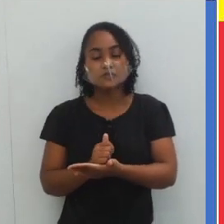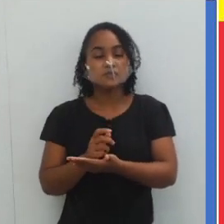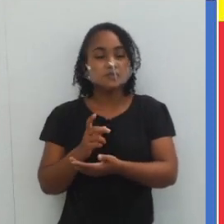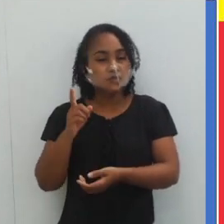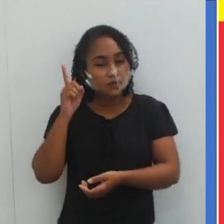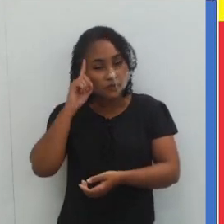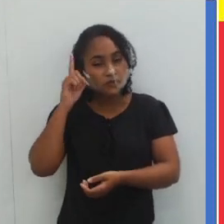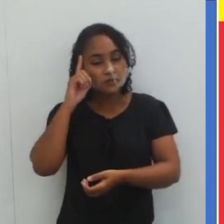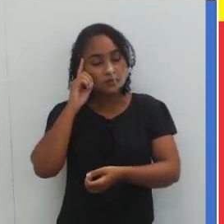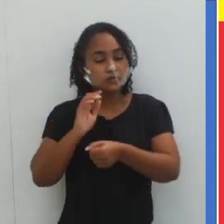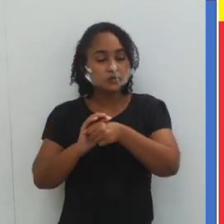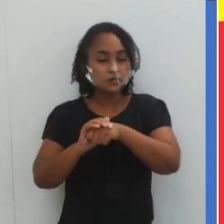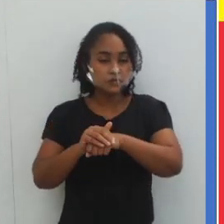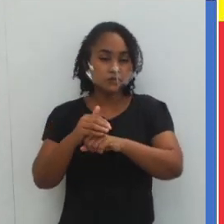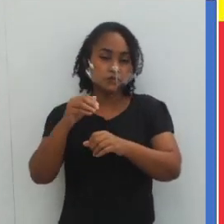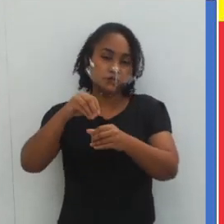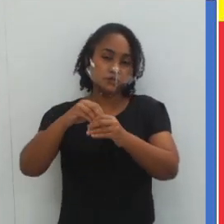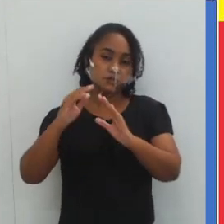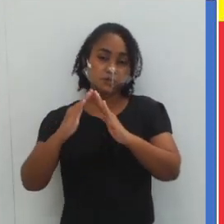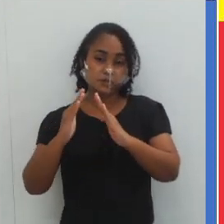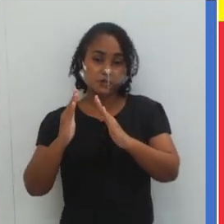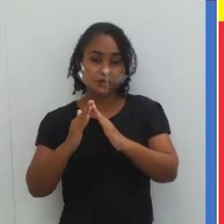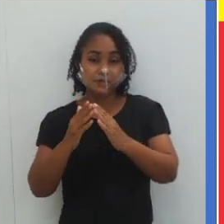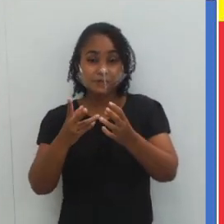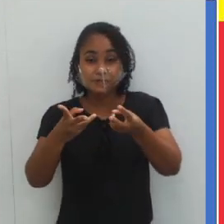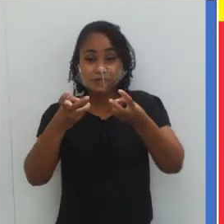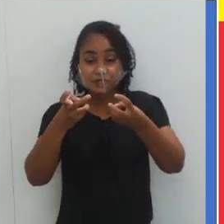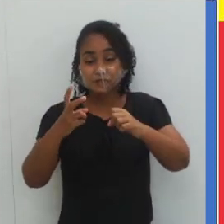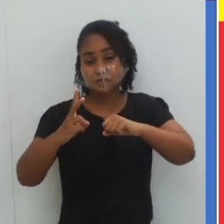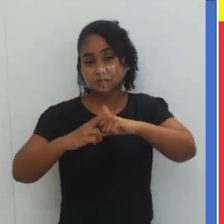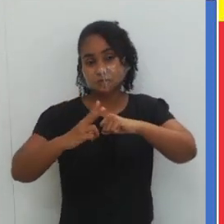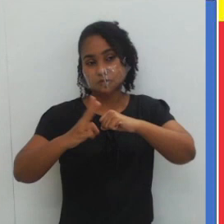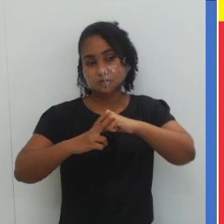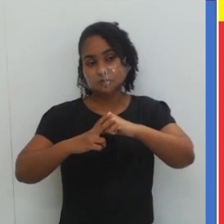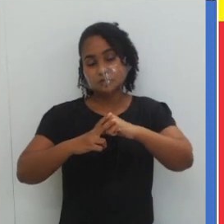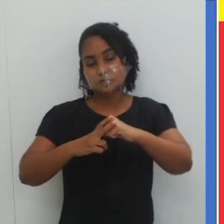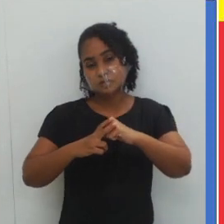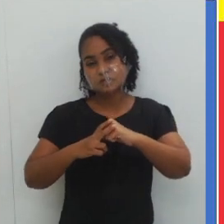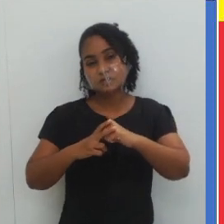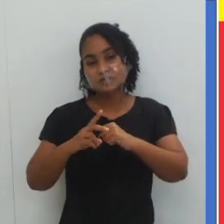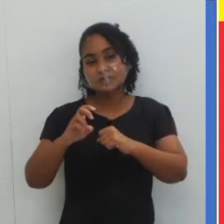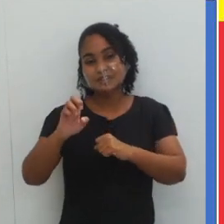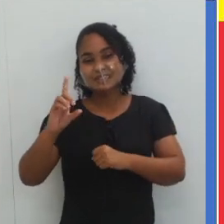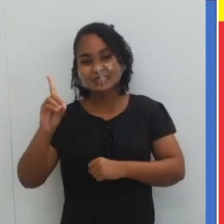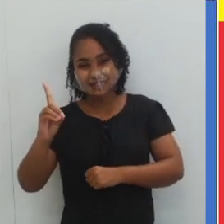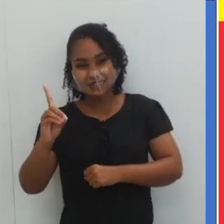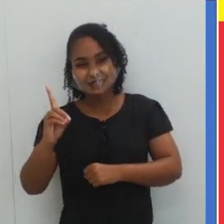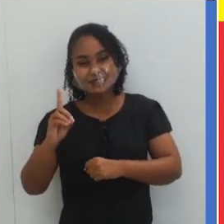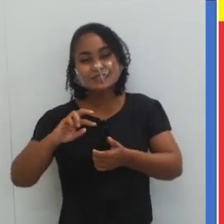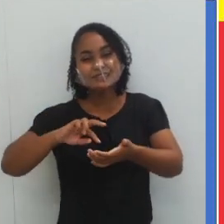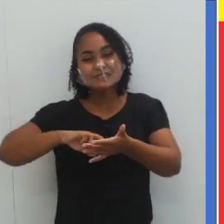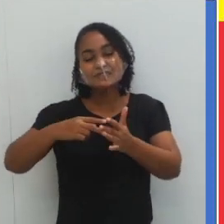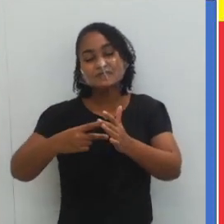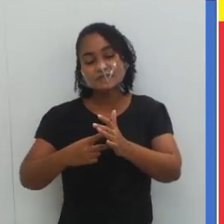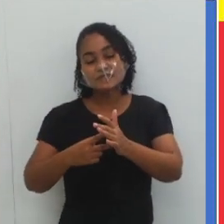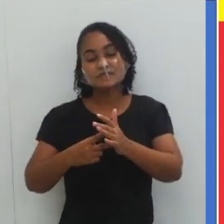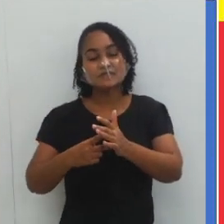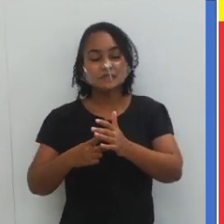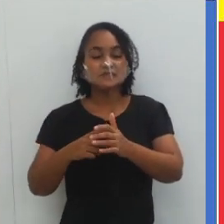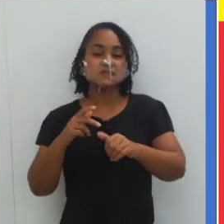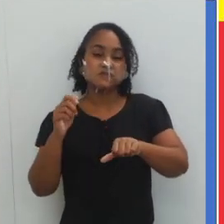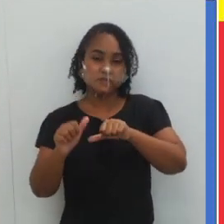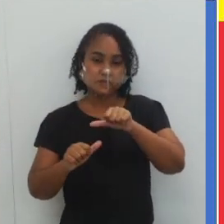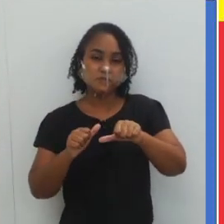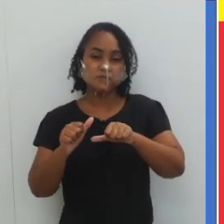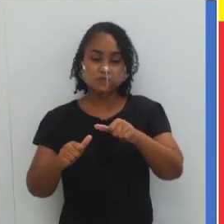videogame todas as noites na minha casa. Percebam aí o verbo com D ou ED no final, representando os